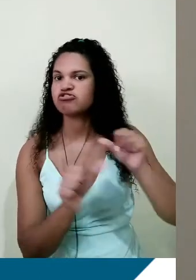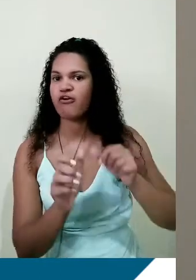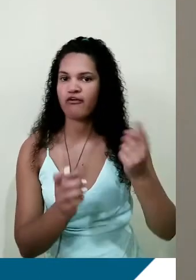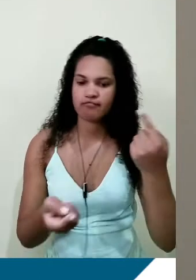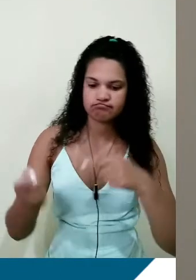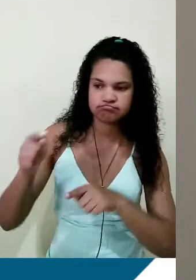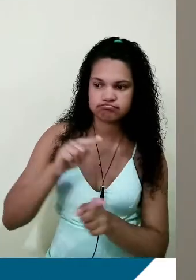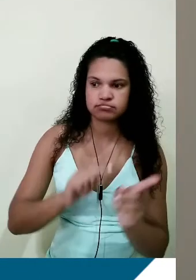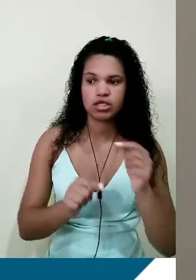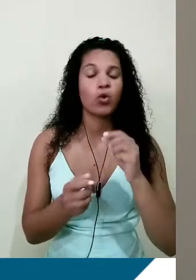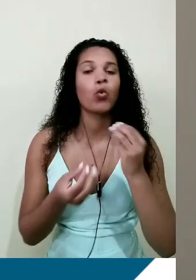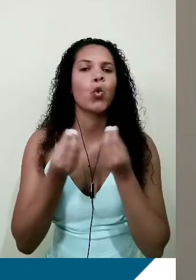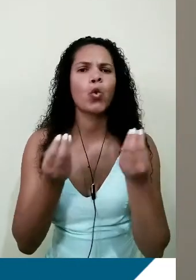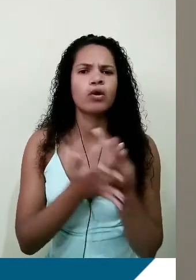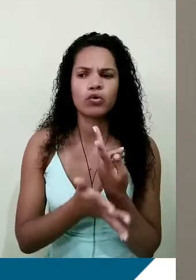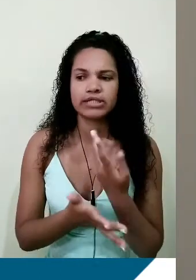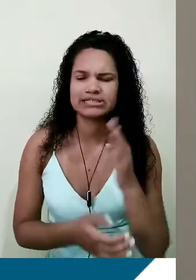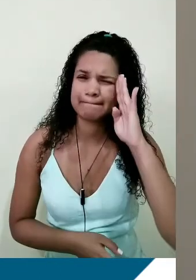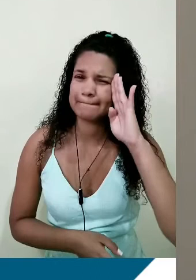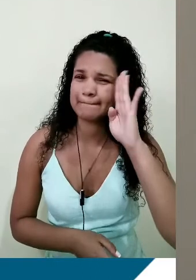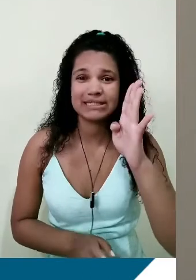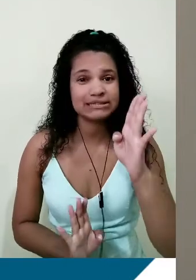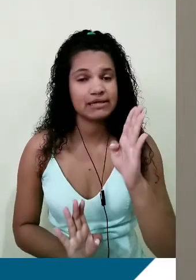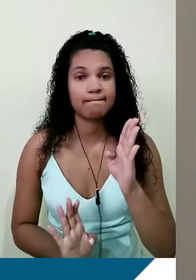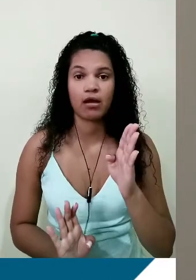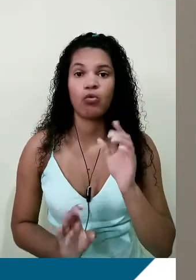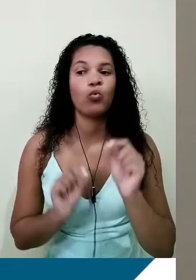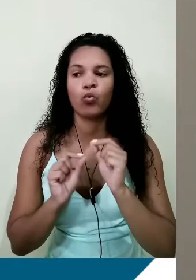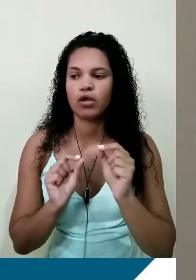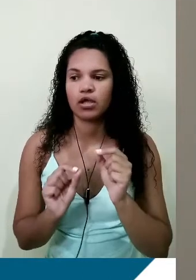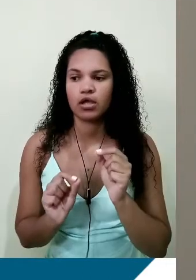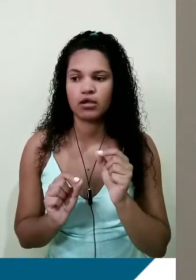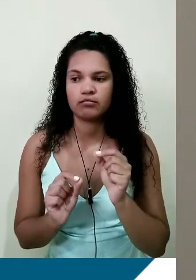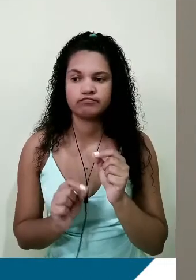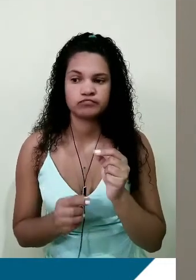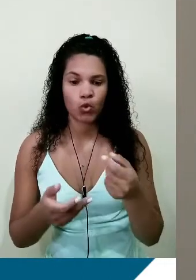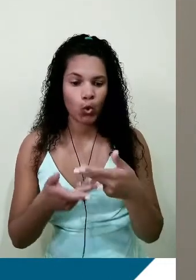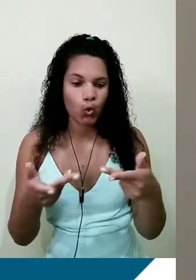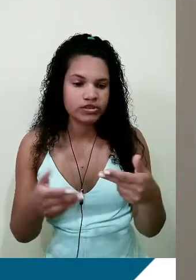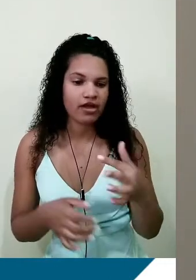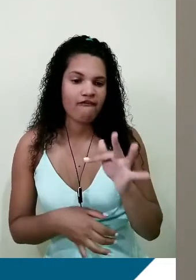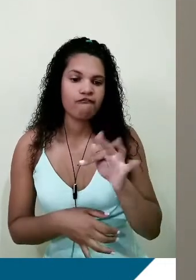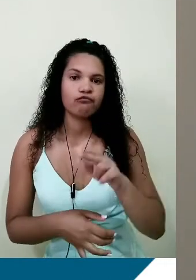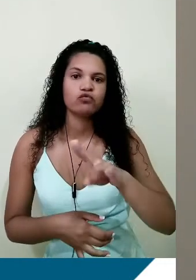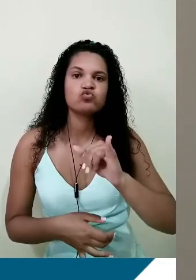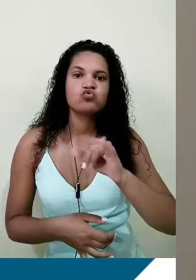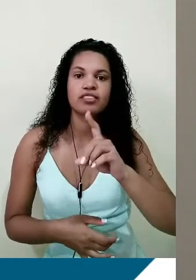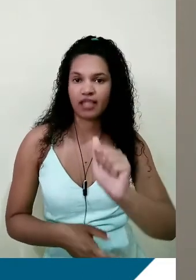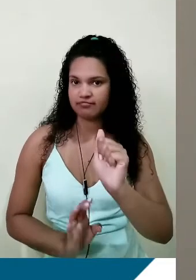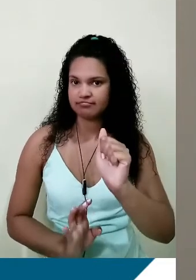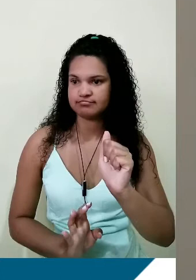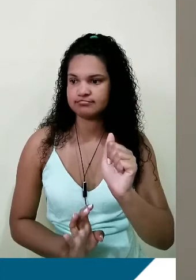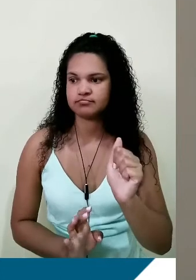convecção principalmente em fluidos. Então, a condução a gente vê